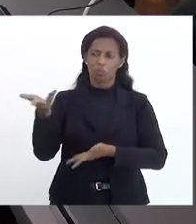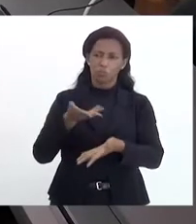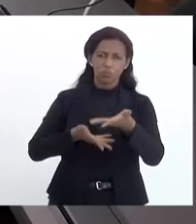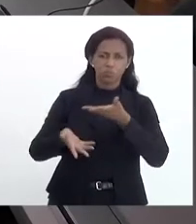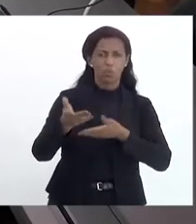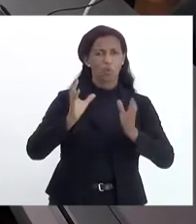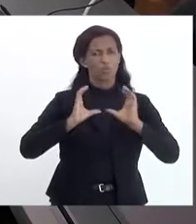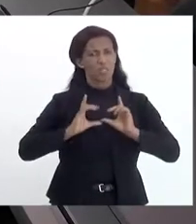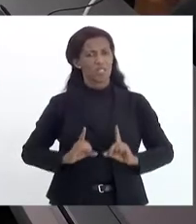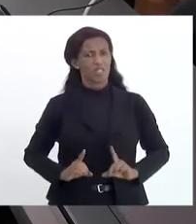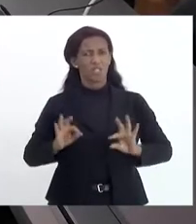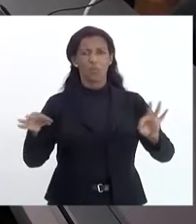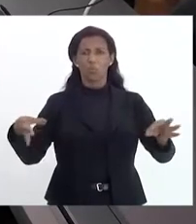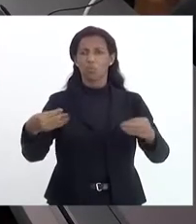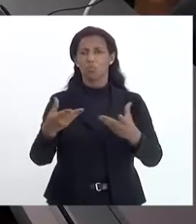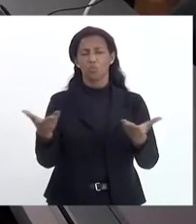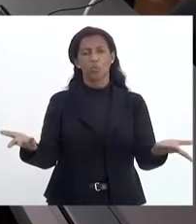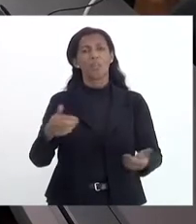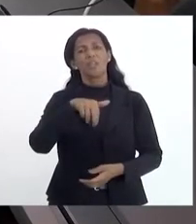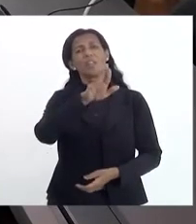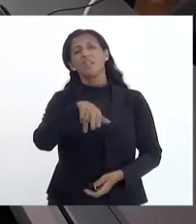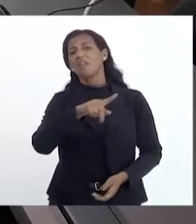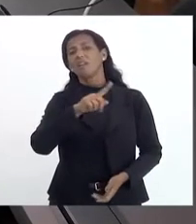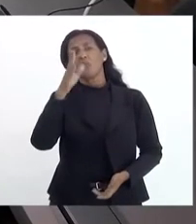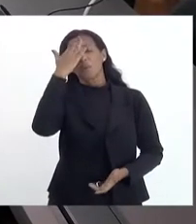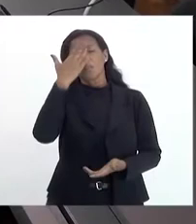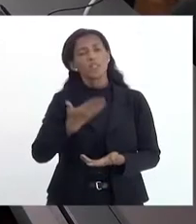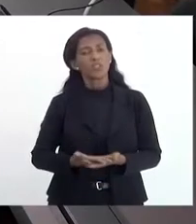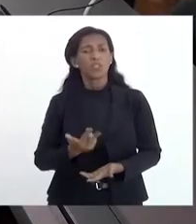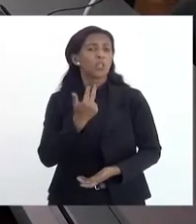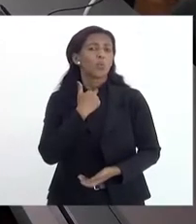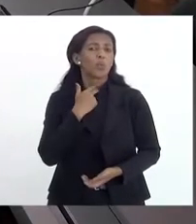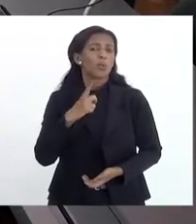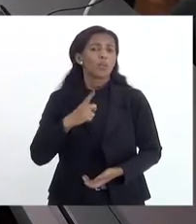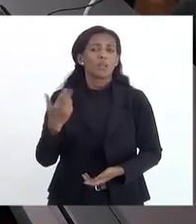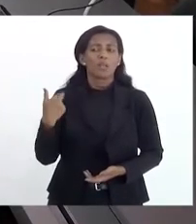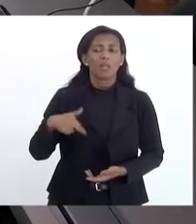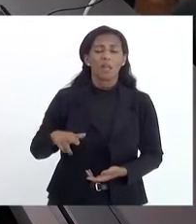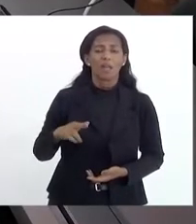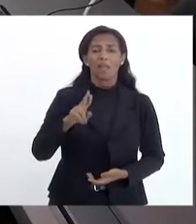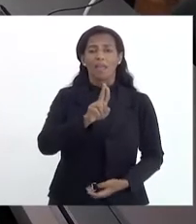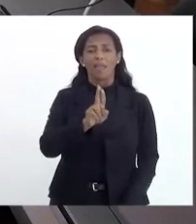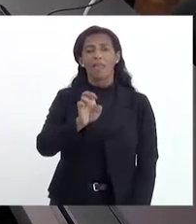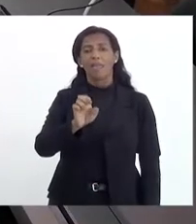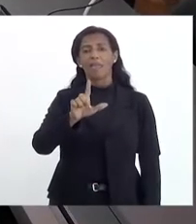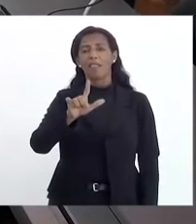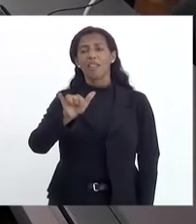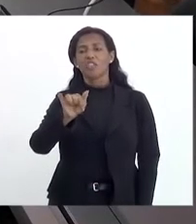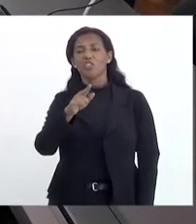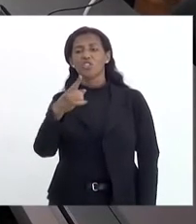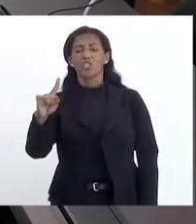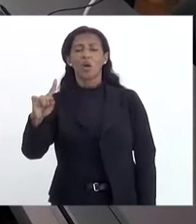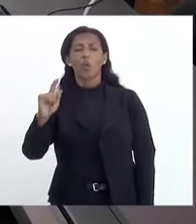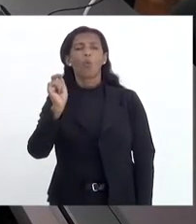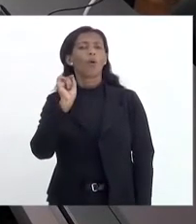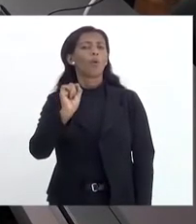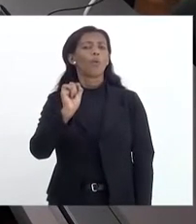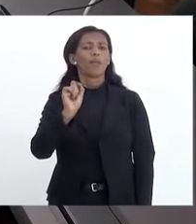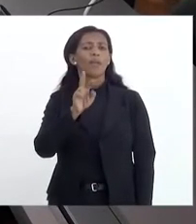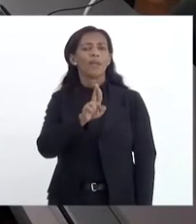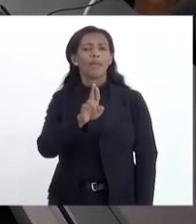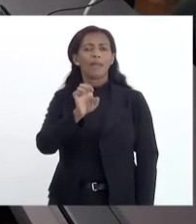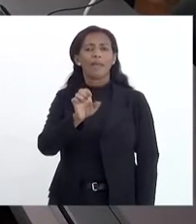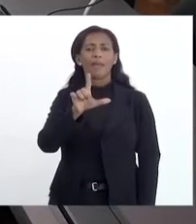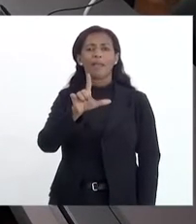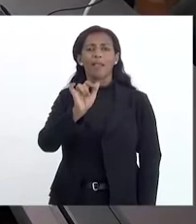cidadão, e quem não acredita nisso não pode ter religiosidade, porque a palavra religião é religare. Vossa Excelência, que é